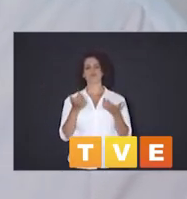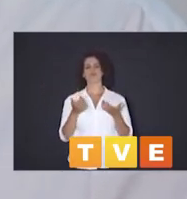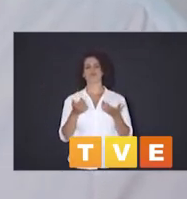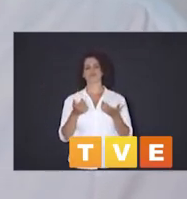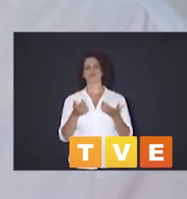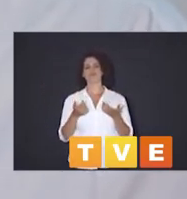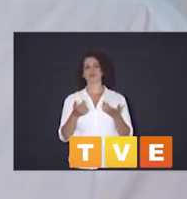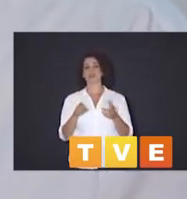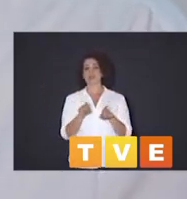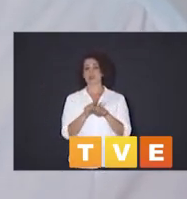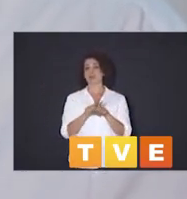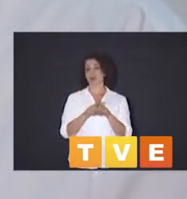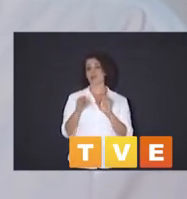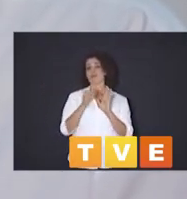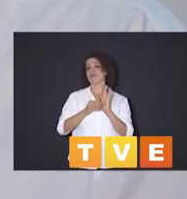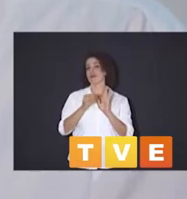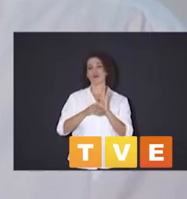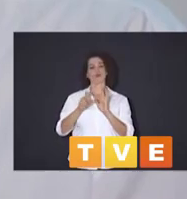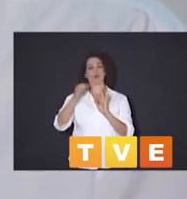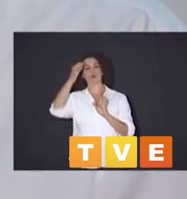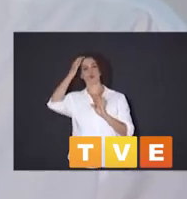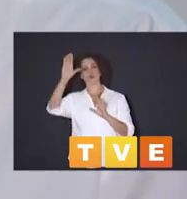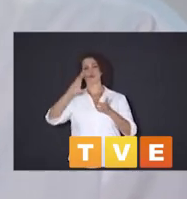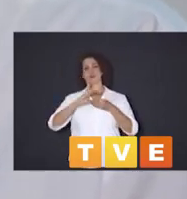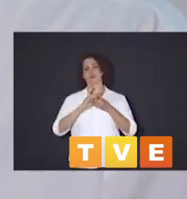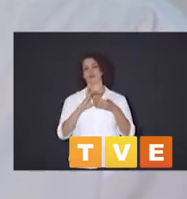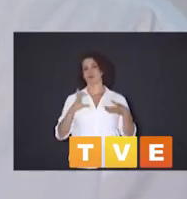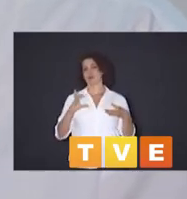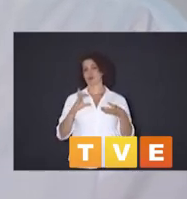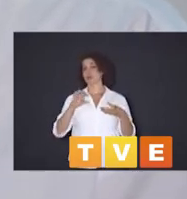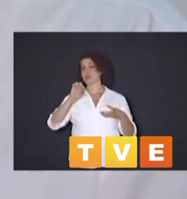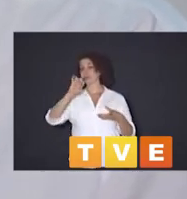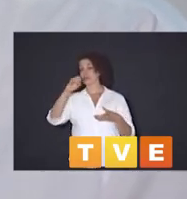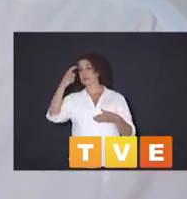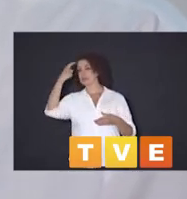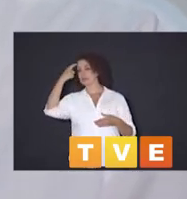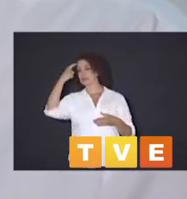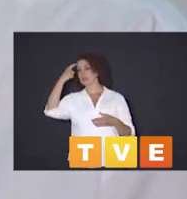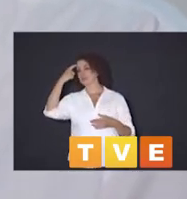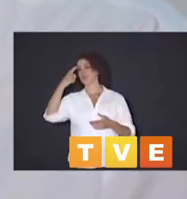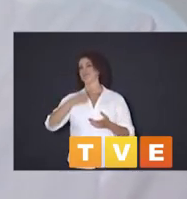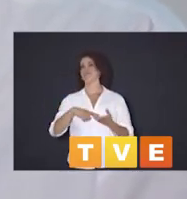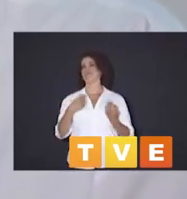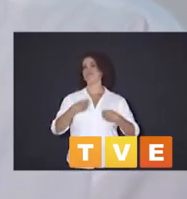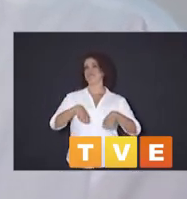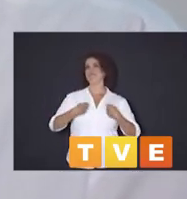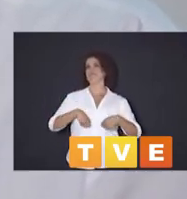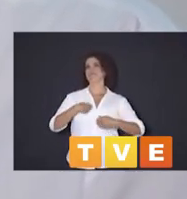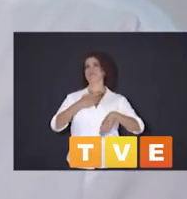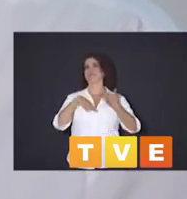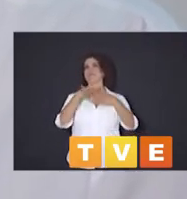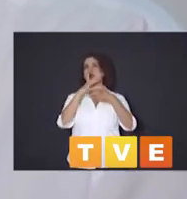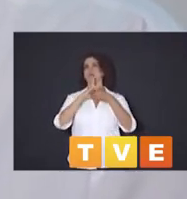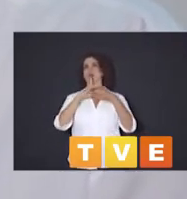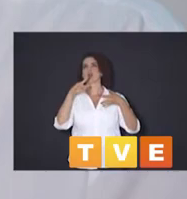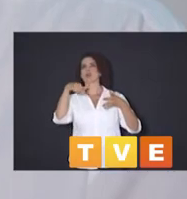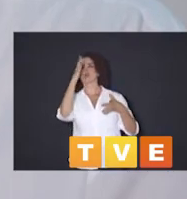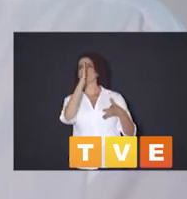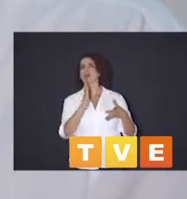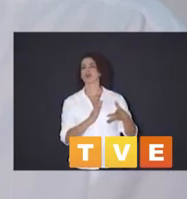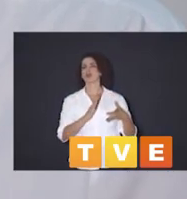verdade é falta de cultura democrática se nós pensarmos na necessidade de construir a democracia no brasil imediatamente